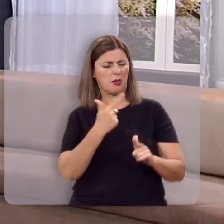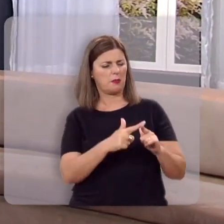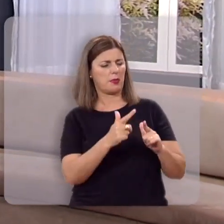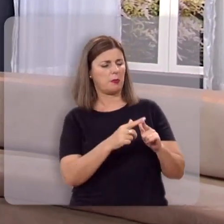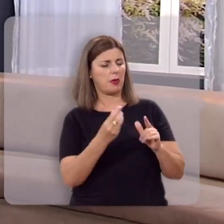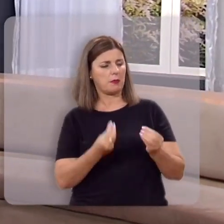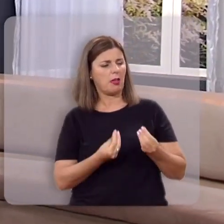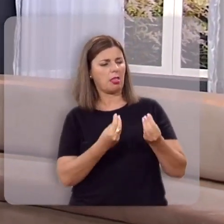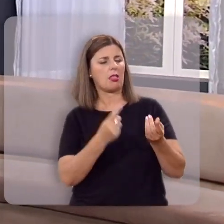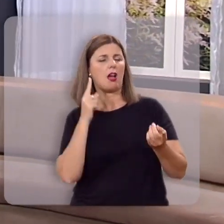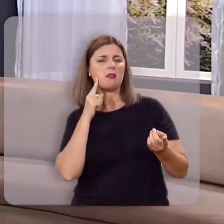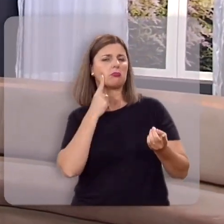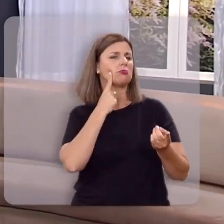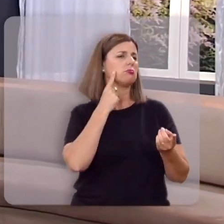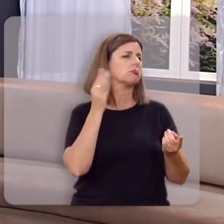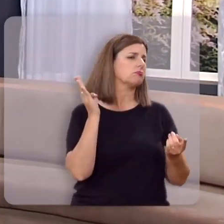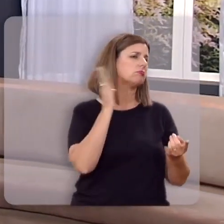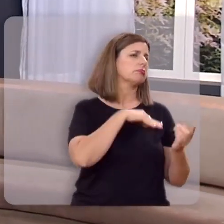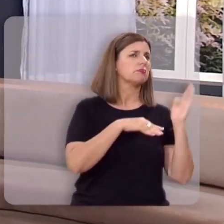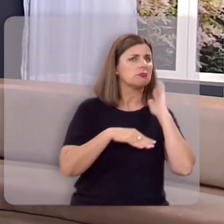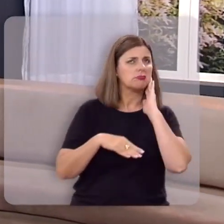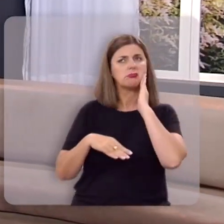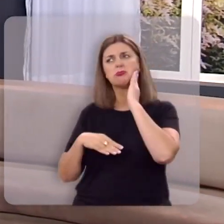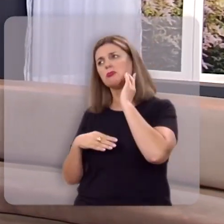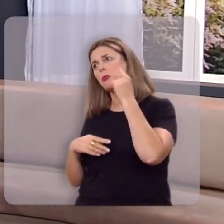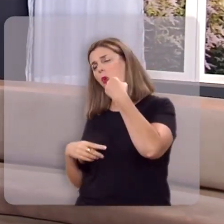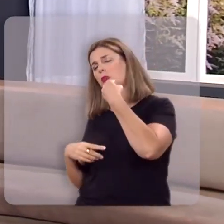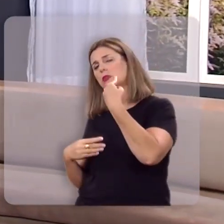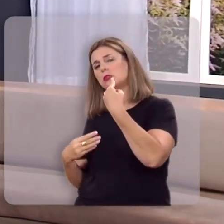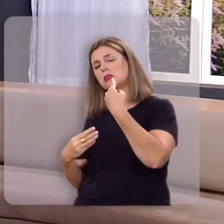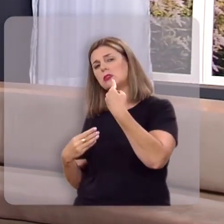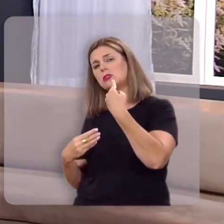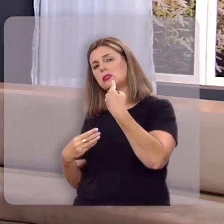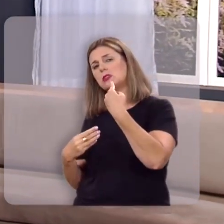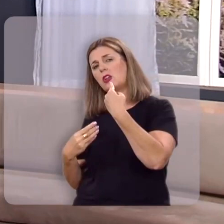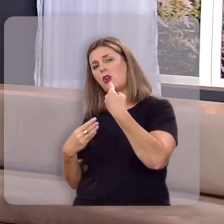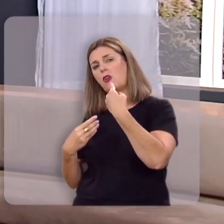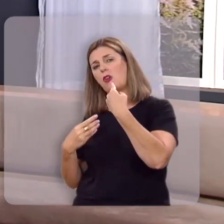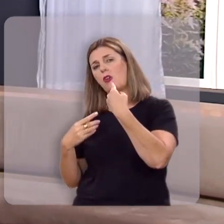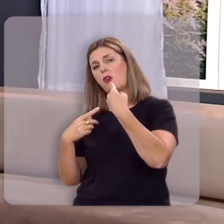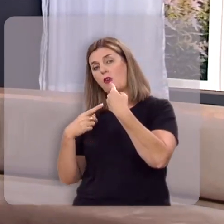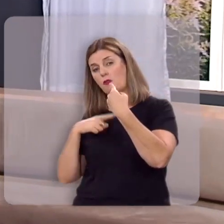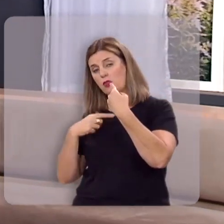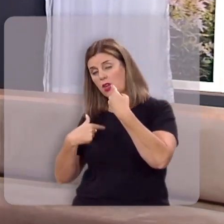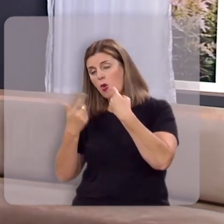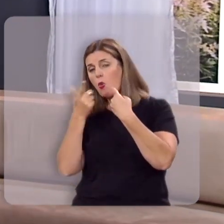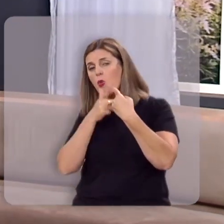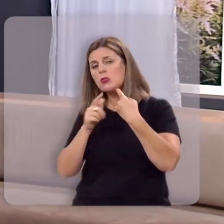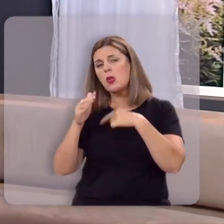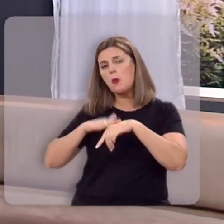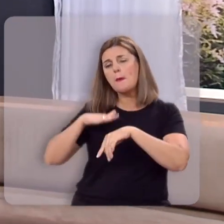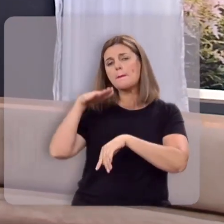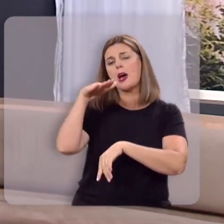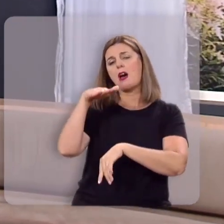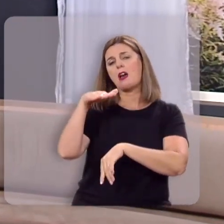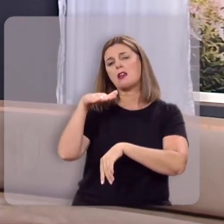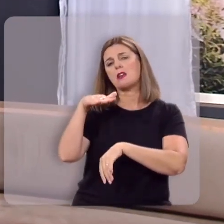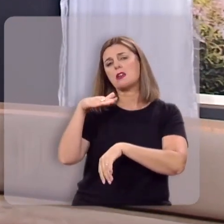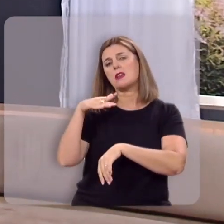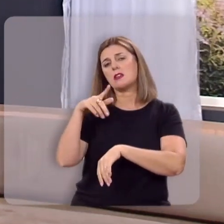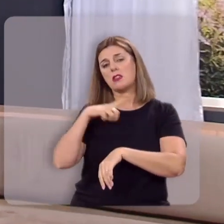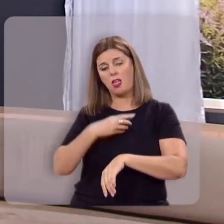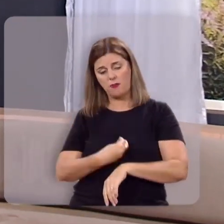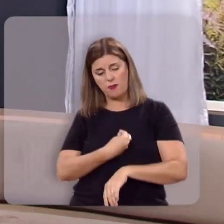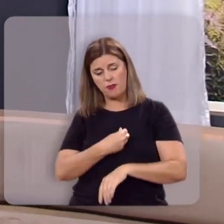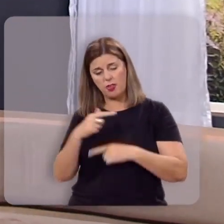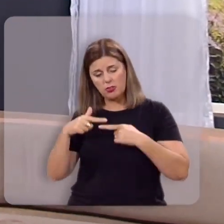um lado e vira outra face. É quando alguém constrange você a andar uma milha, você vai duas.